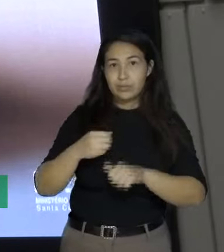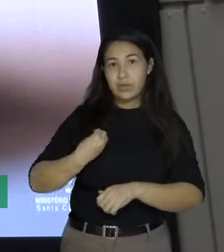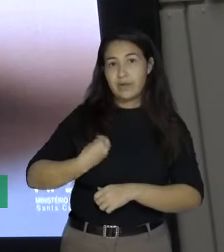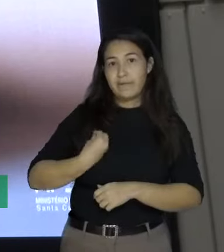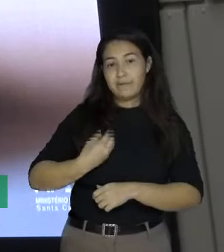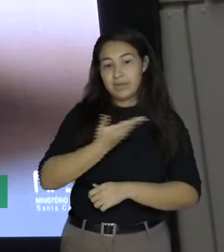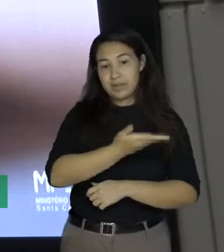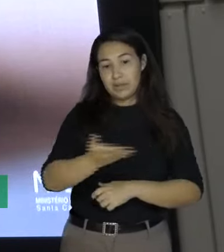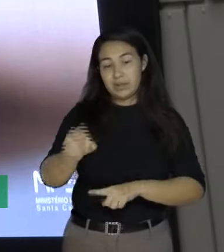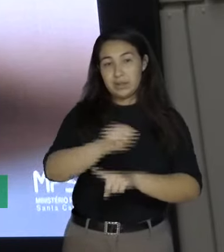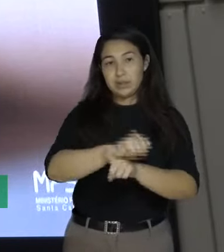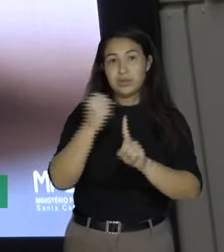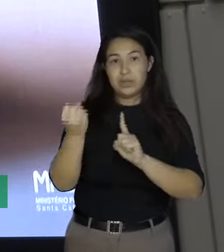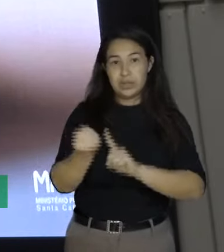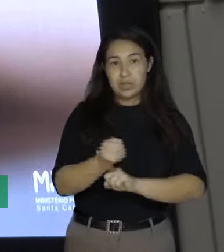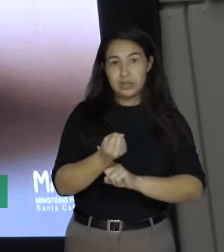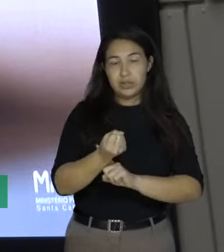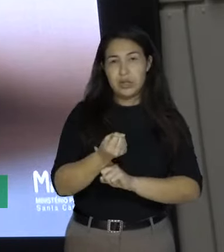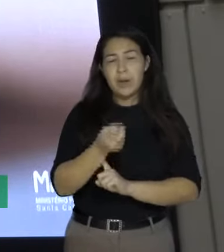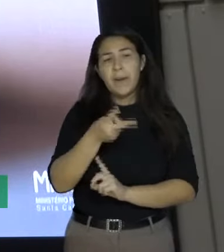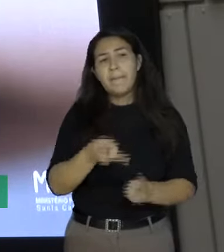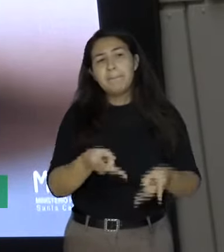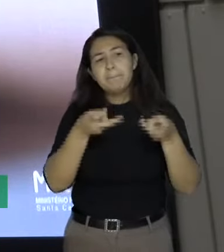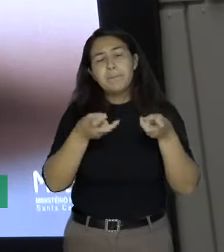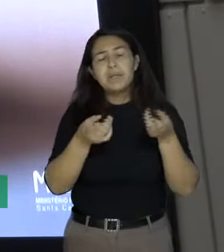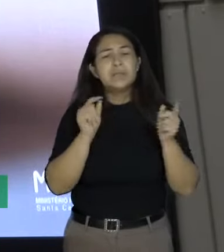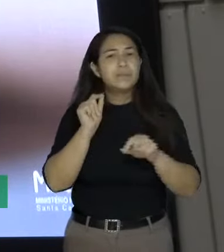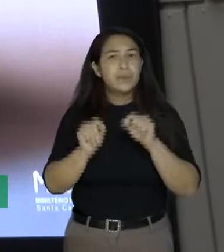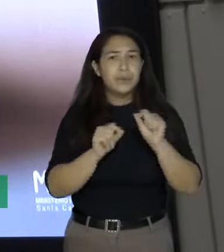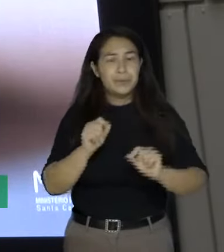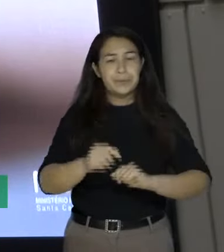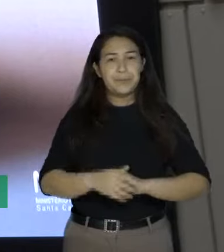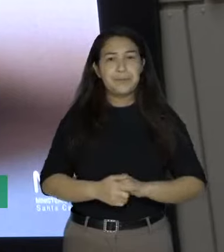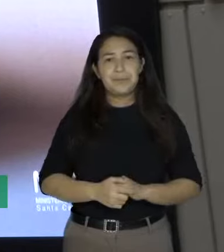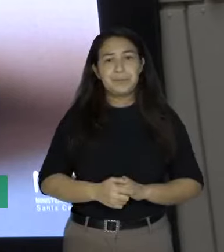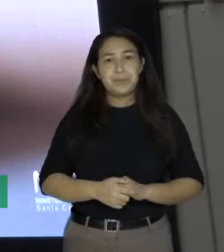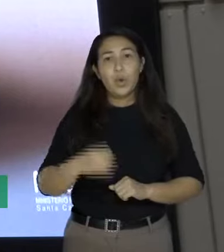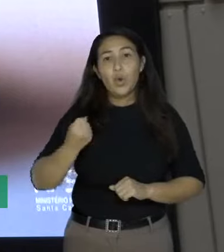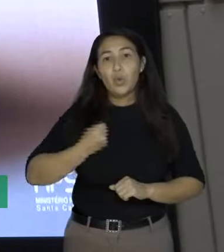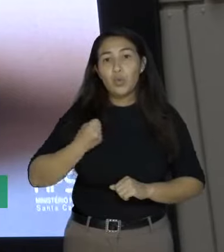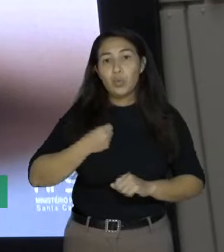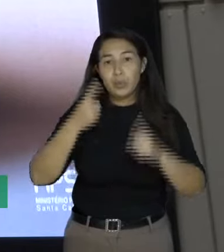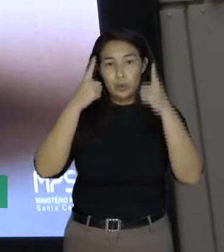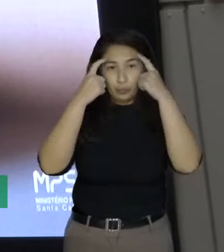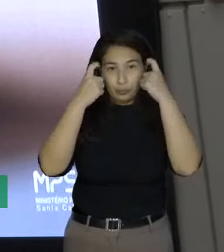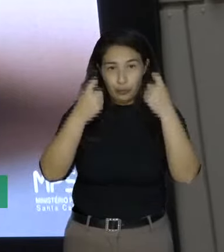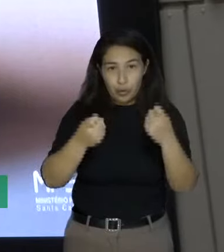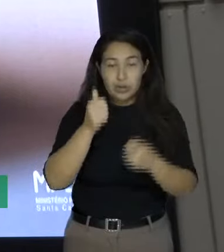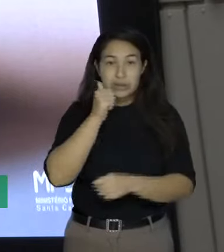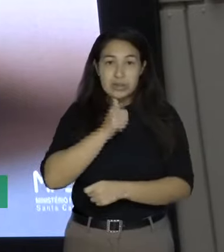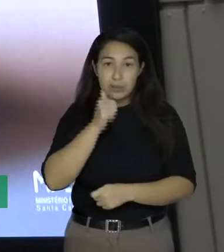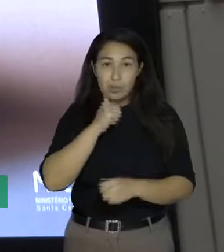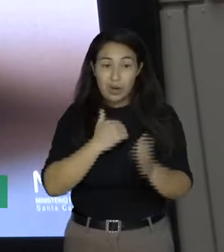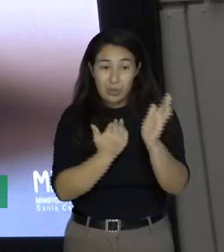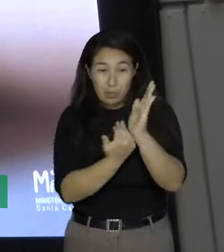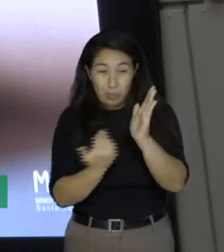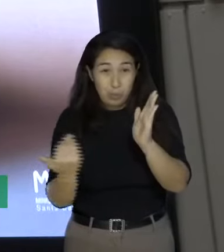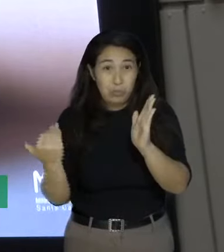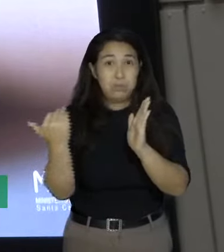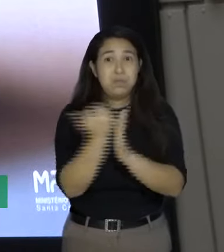em geral nós observamos que o número de violência doméstica aumentou significativamente